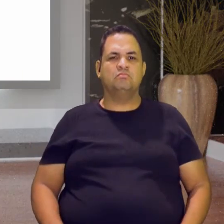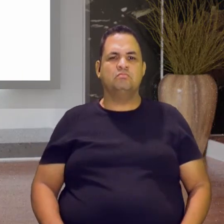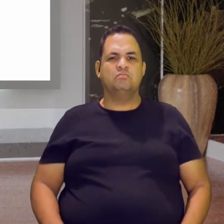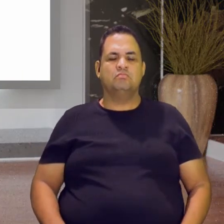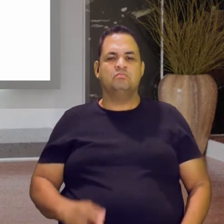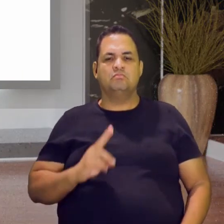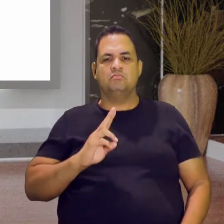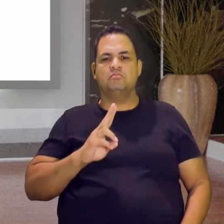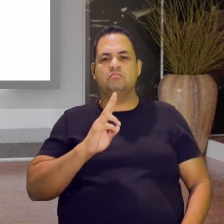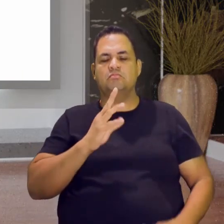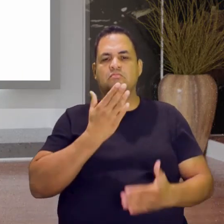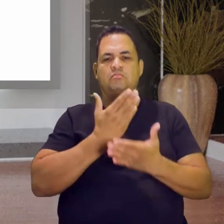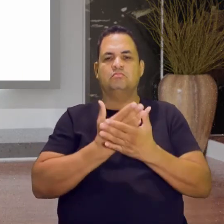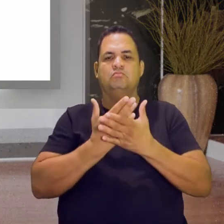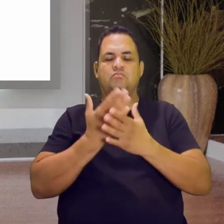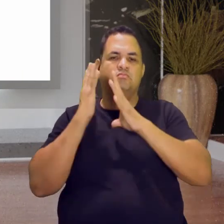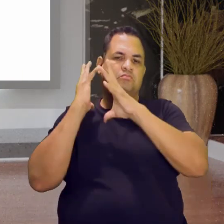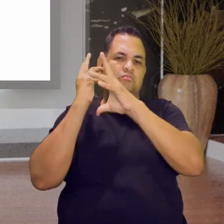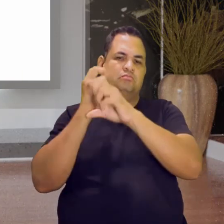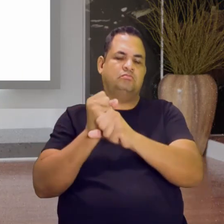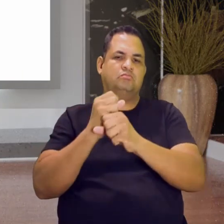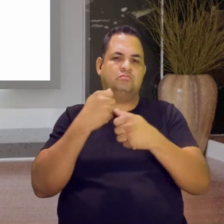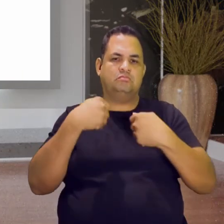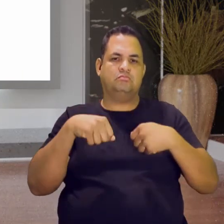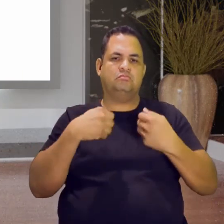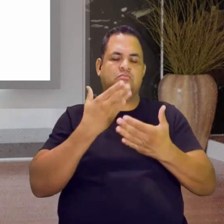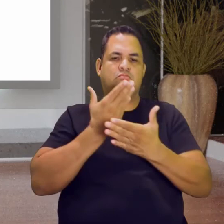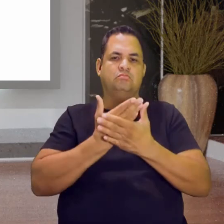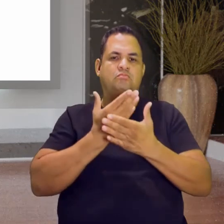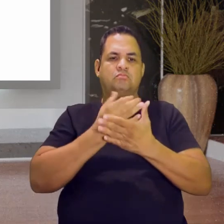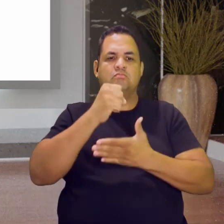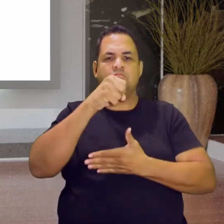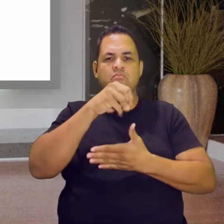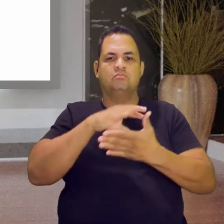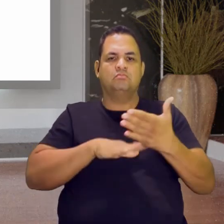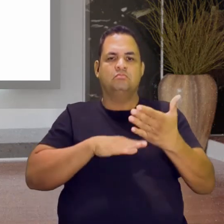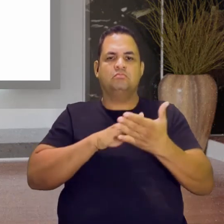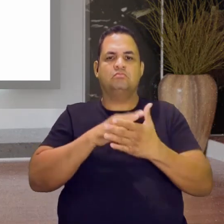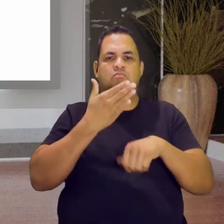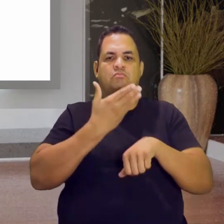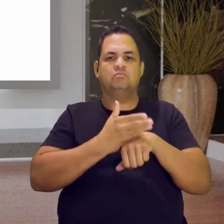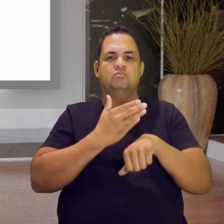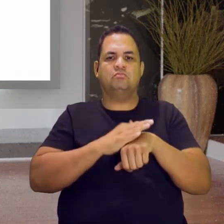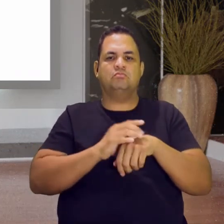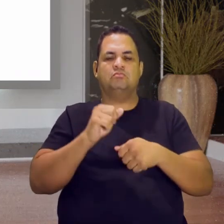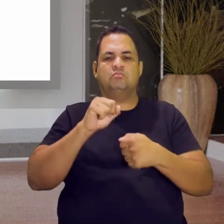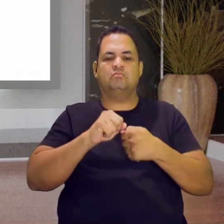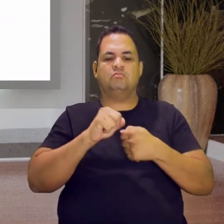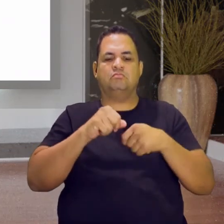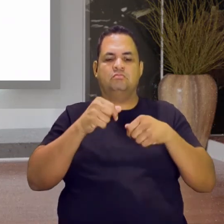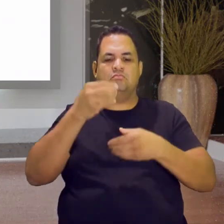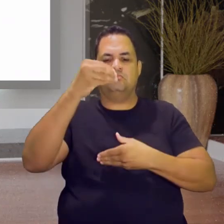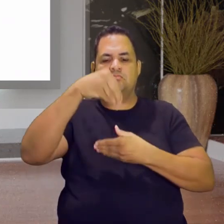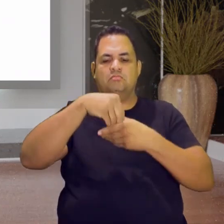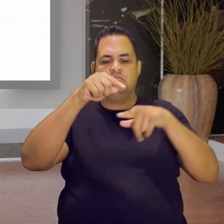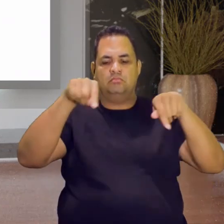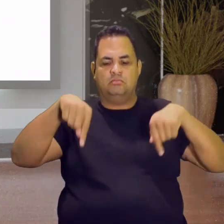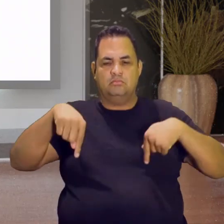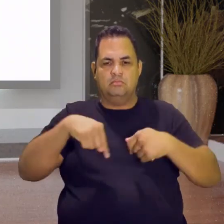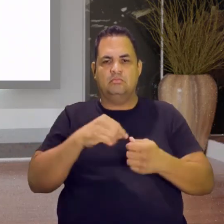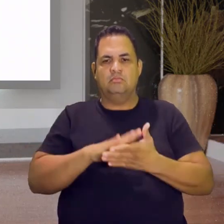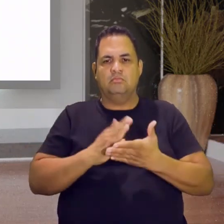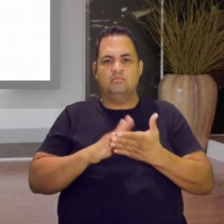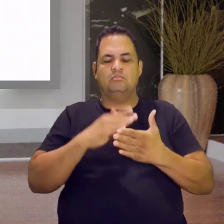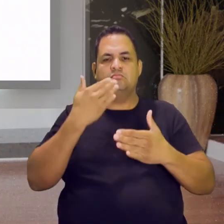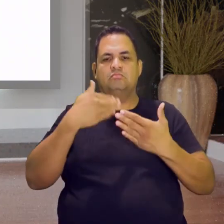durante essa aula, dessa revisão, vocês precisam estudar as questões os exercícios que vocês fizeram em sala. Muitas questões